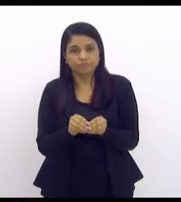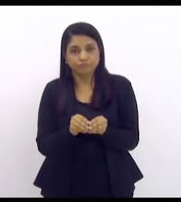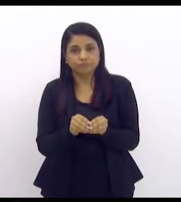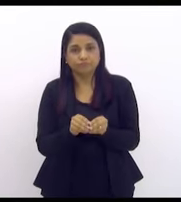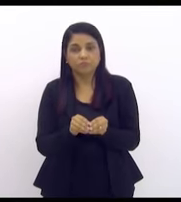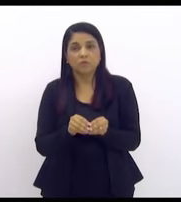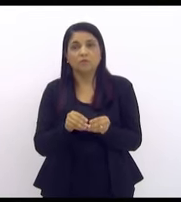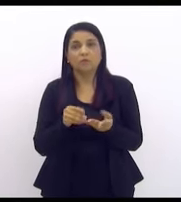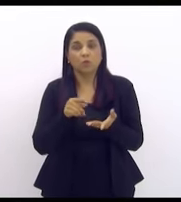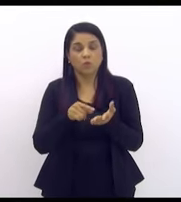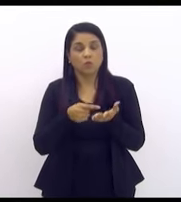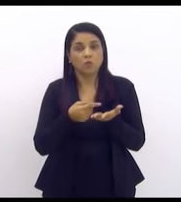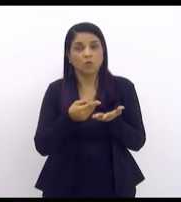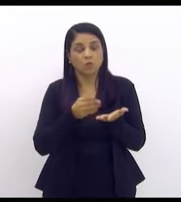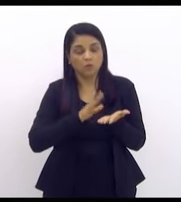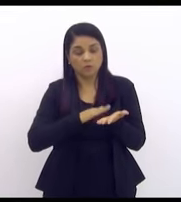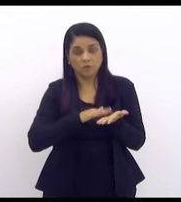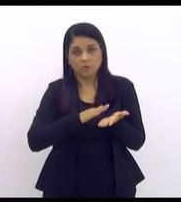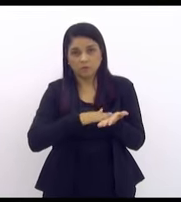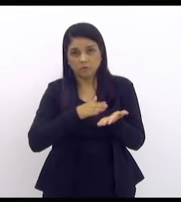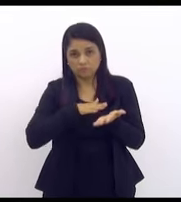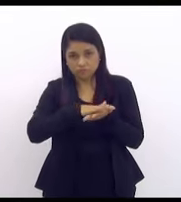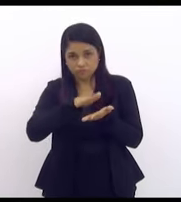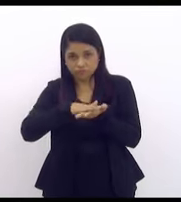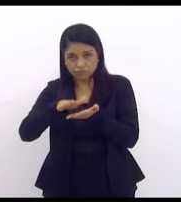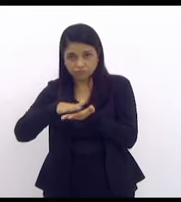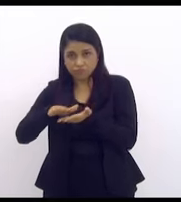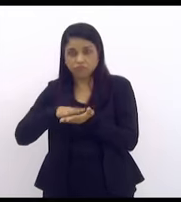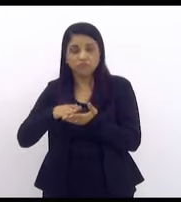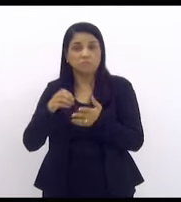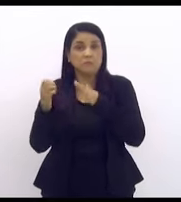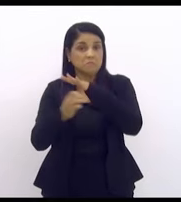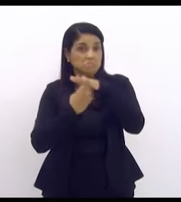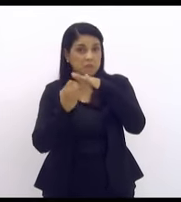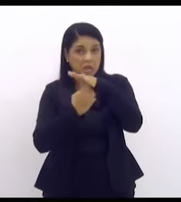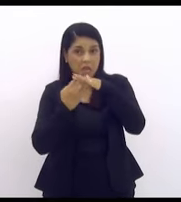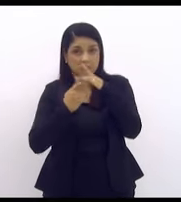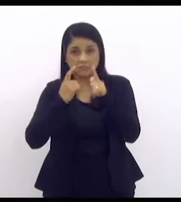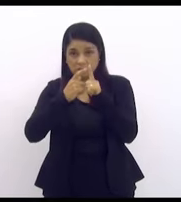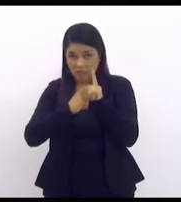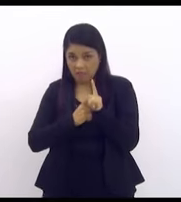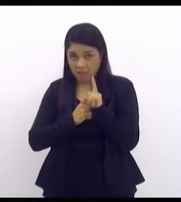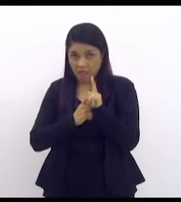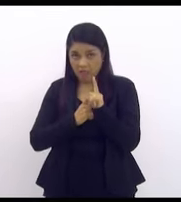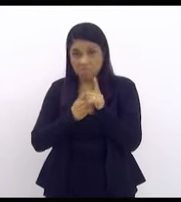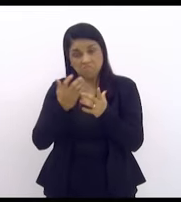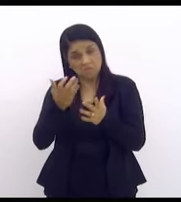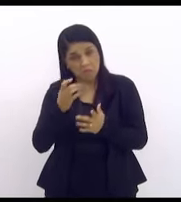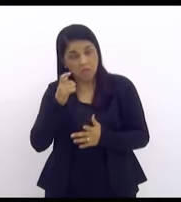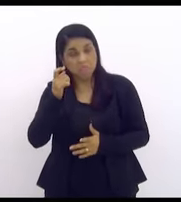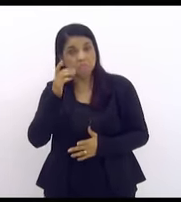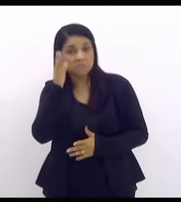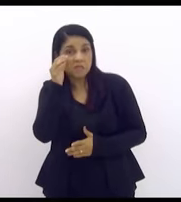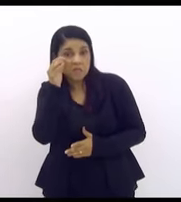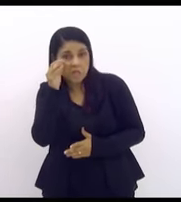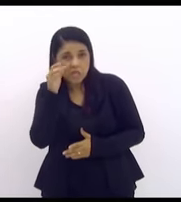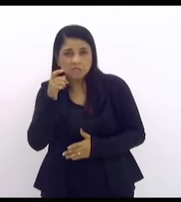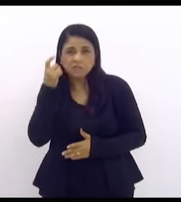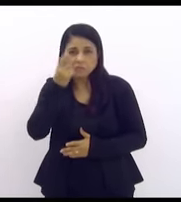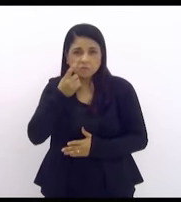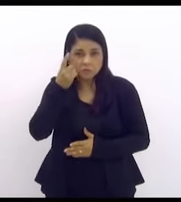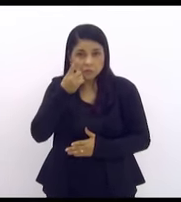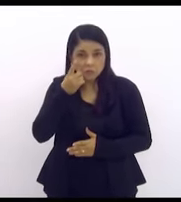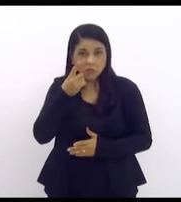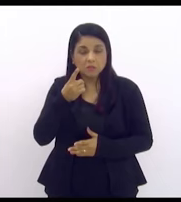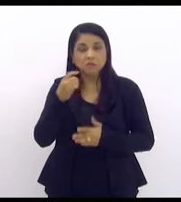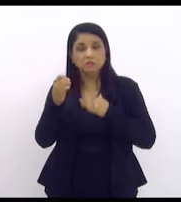eu vou disponibilizar, viu, tia Jô, todos os grandes devedores para os deputados que tiverem, quiserem assistir, ver essa lista aqui, os grandes devedores,